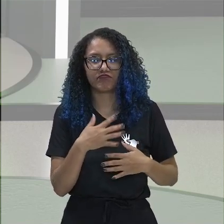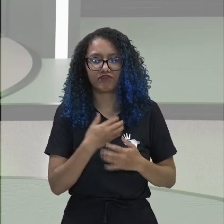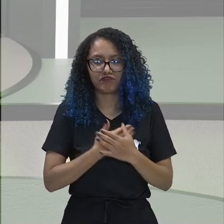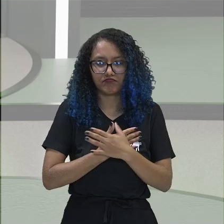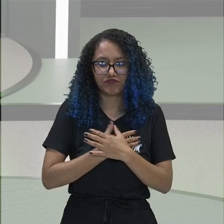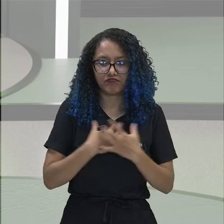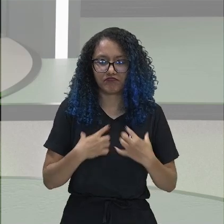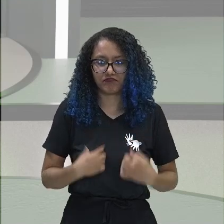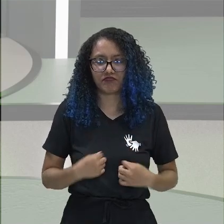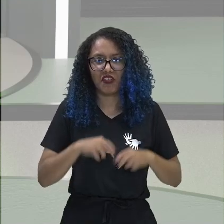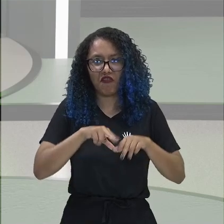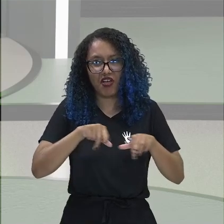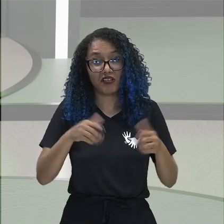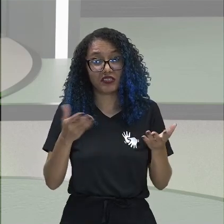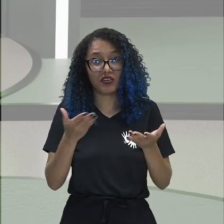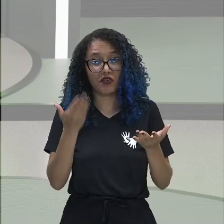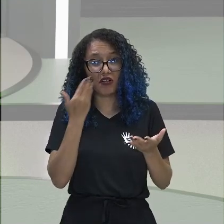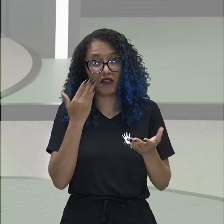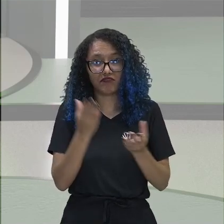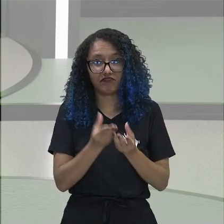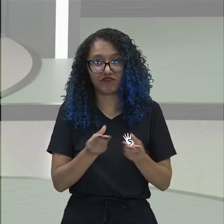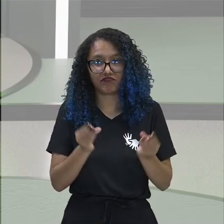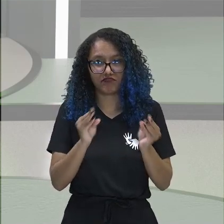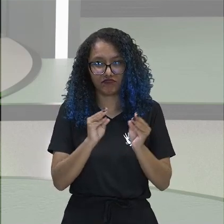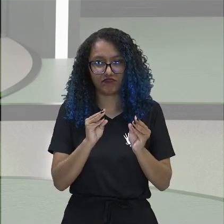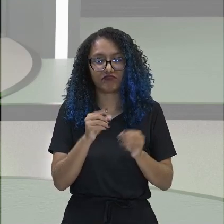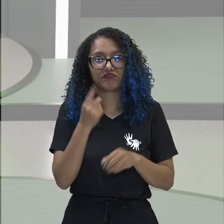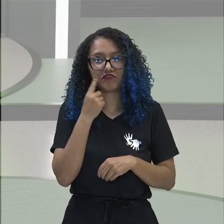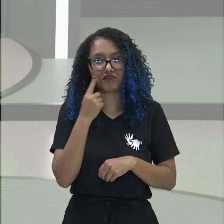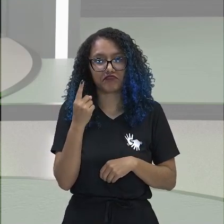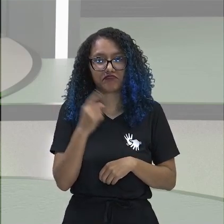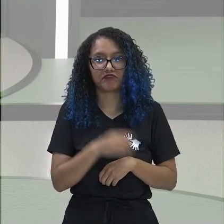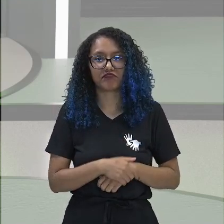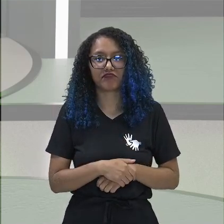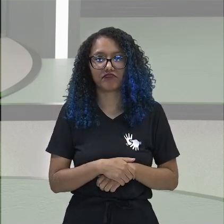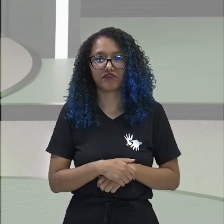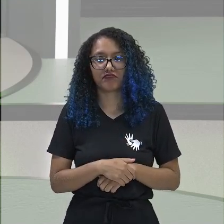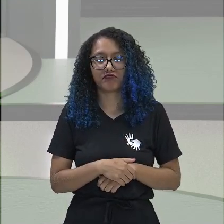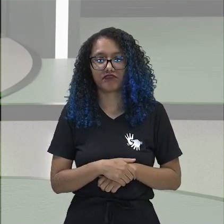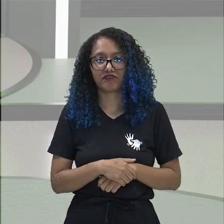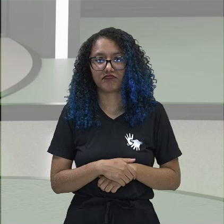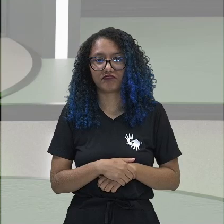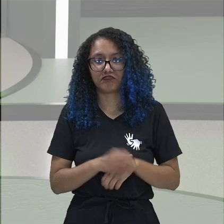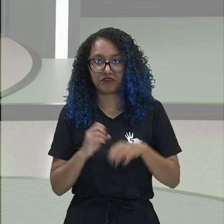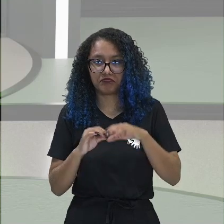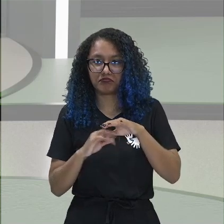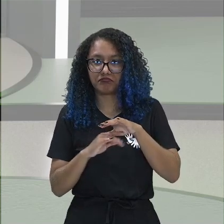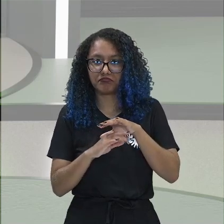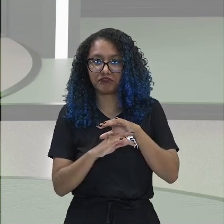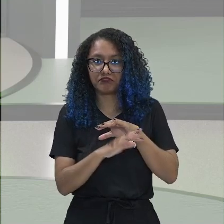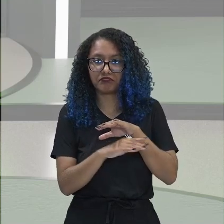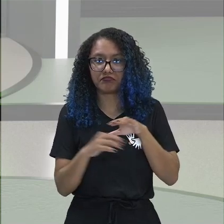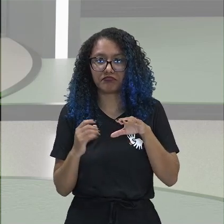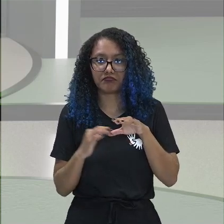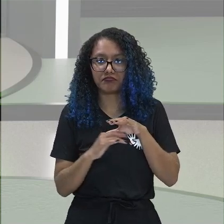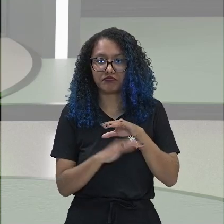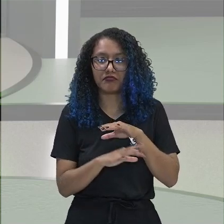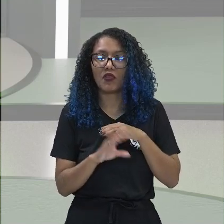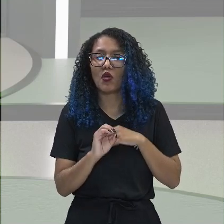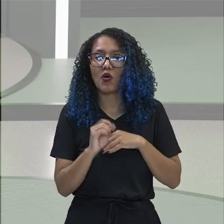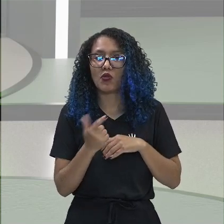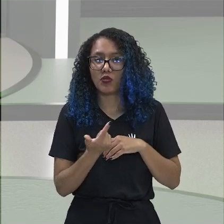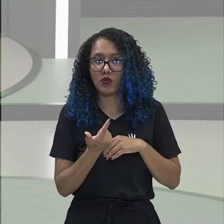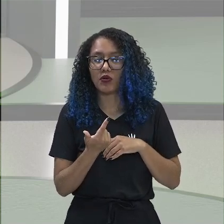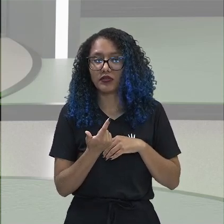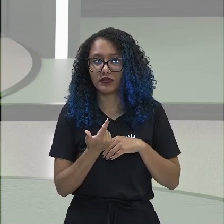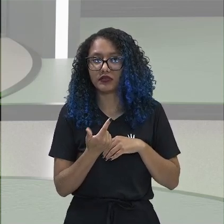glóbulos vermelhos, com esse transporte, né, essa importante função aí de transportar oxigênio e também de